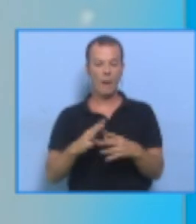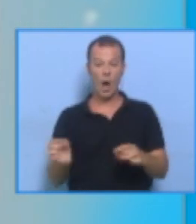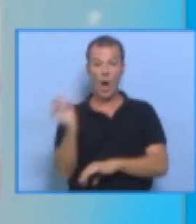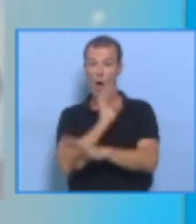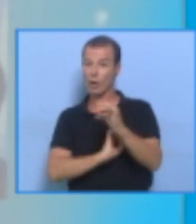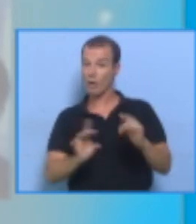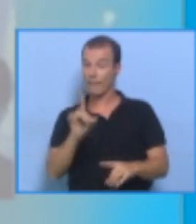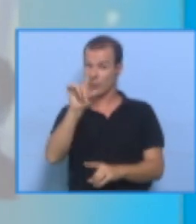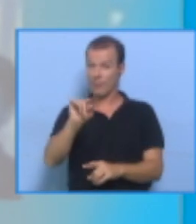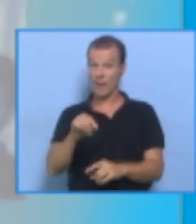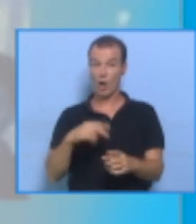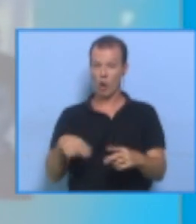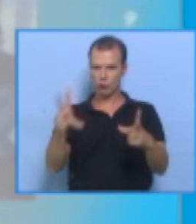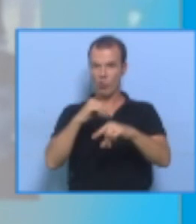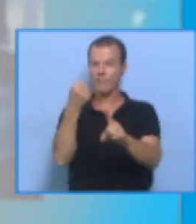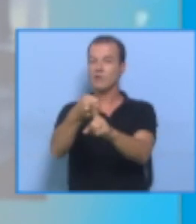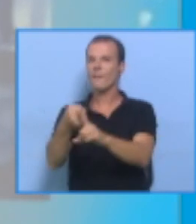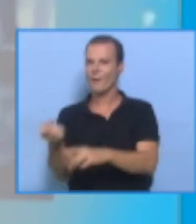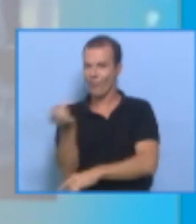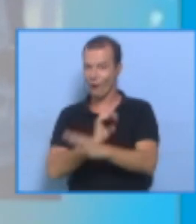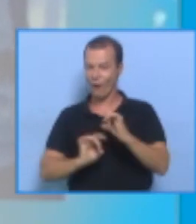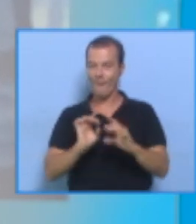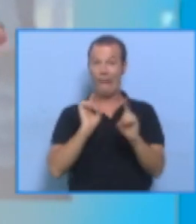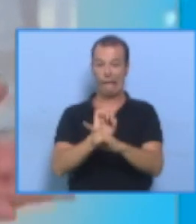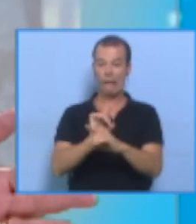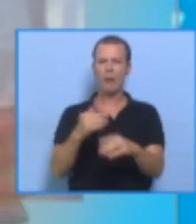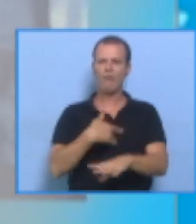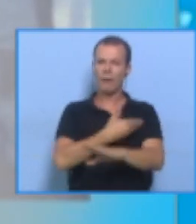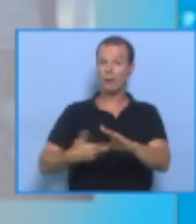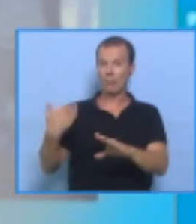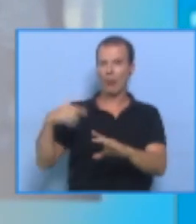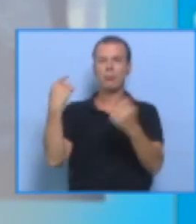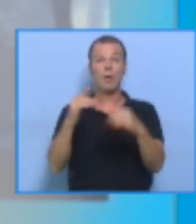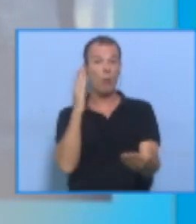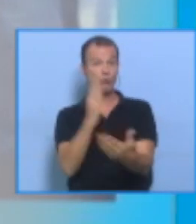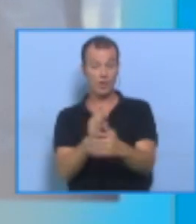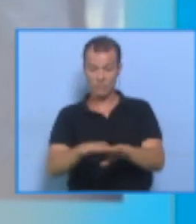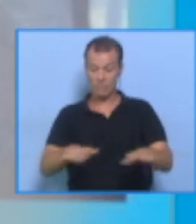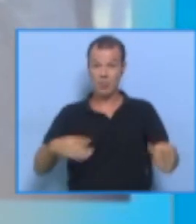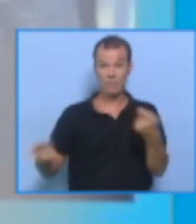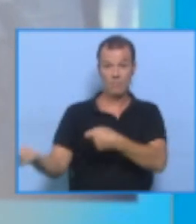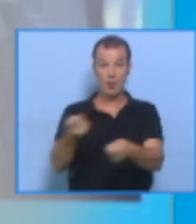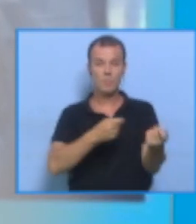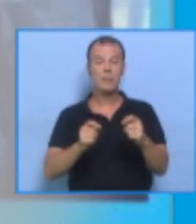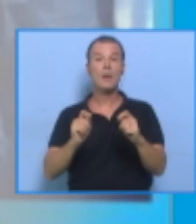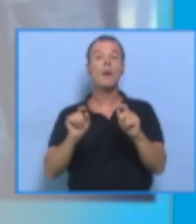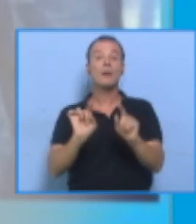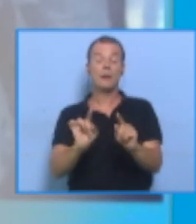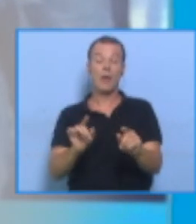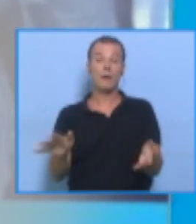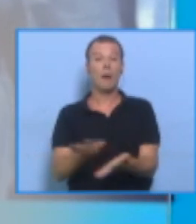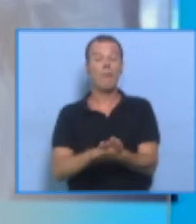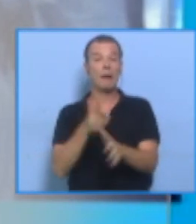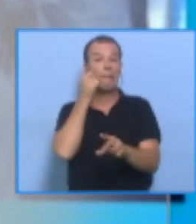Europa e os novos desafios da Europa. Na altura havia ainda um processo que estava sobre a mesa, que era um processo de escolha baseado no